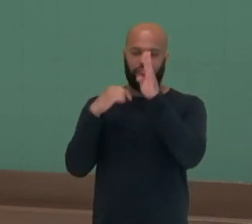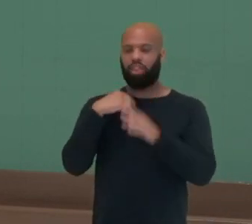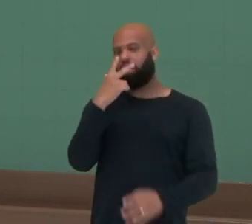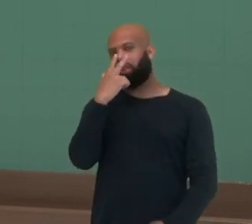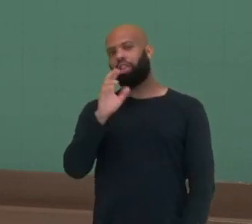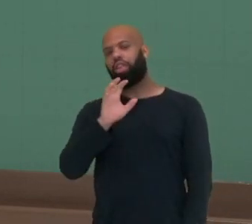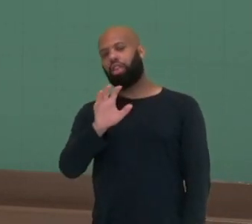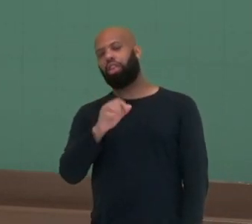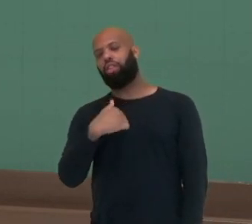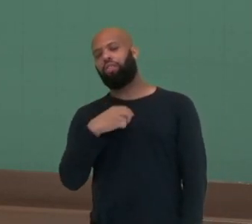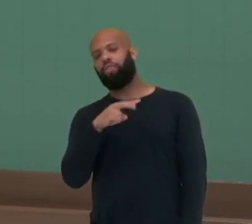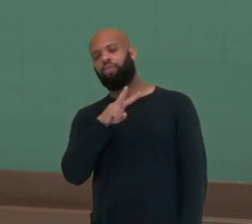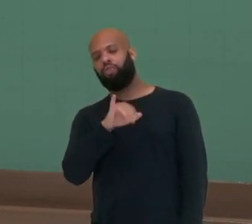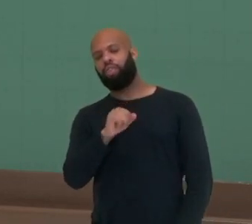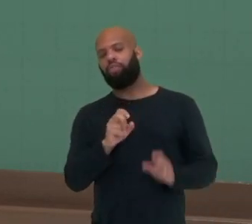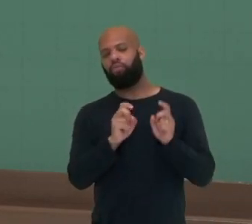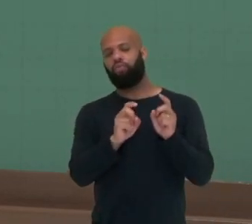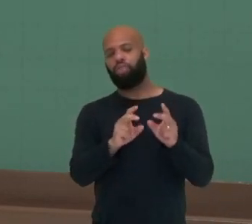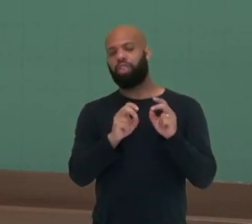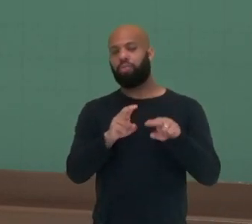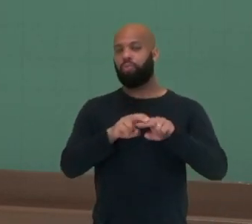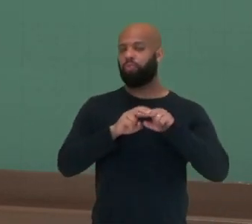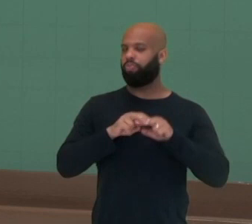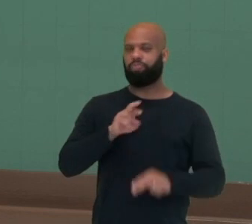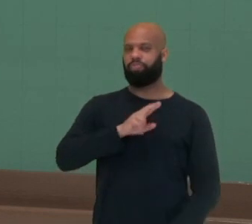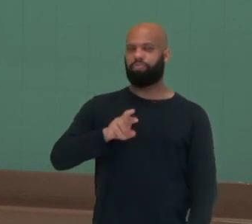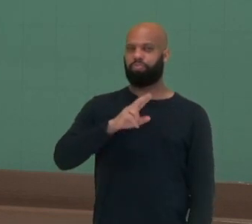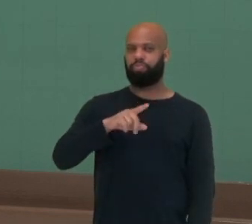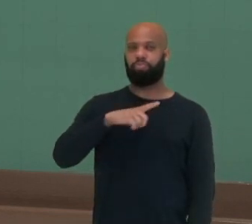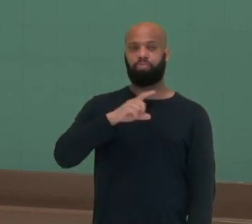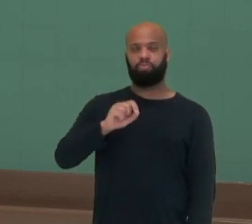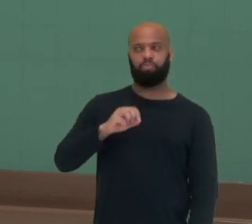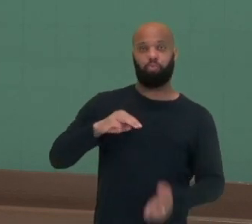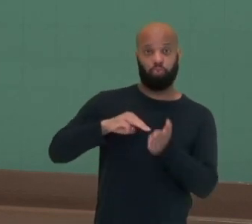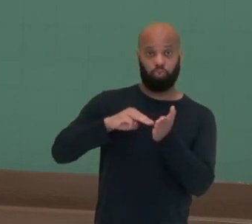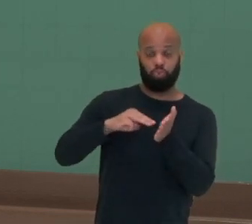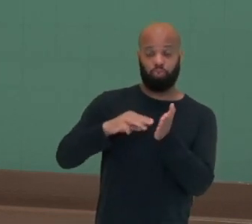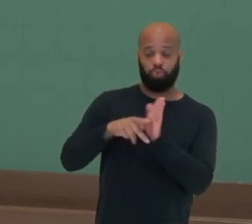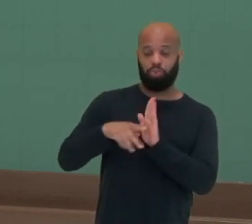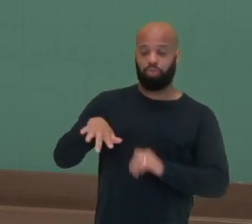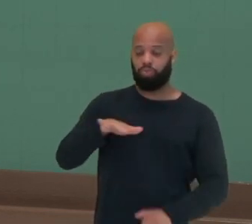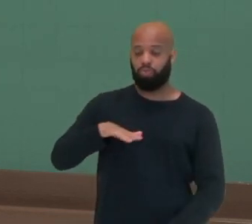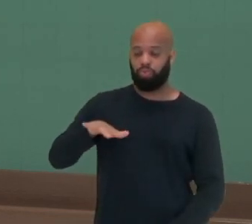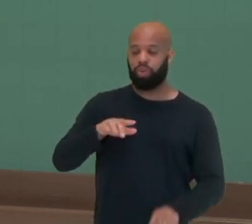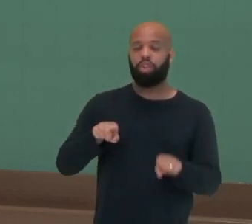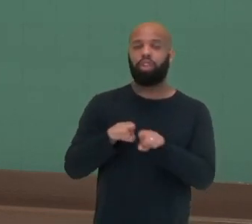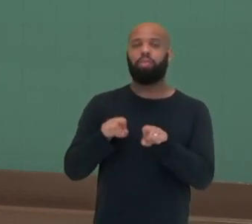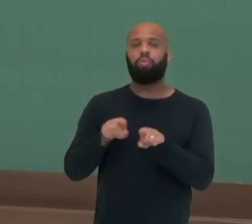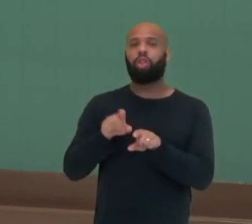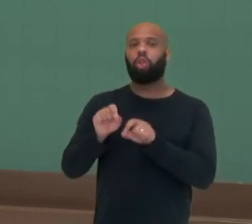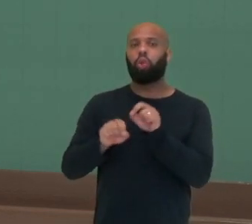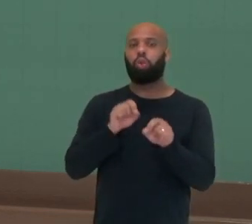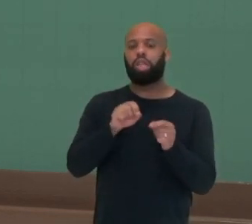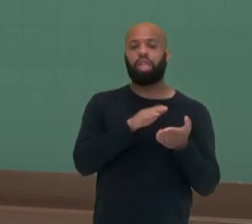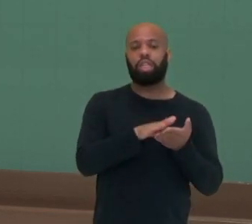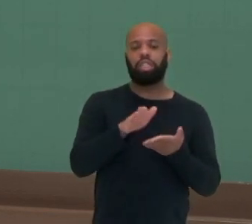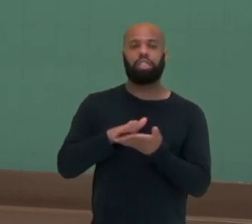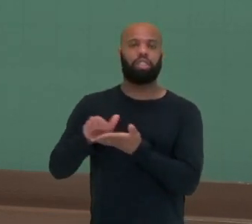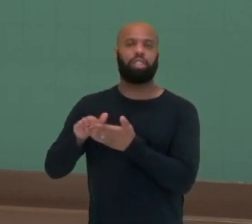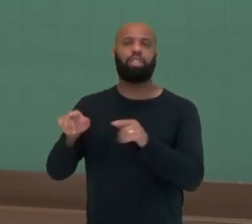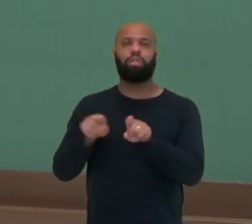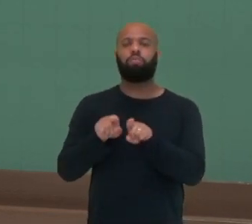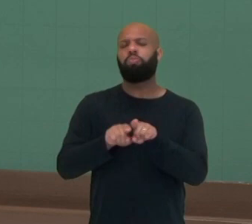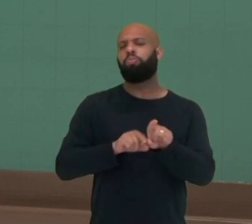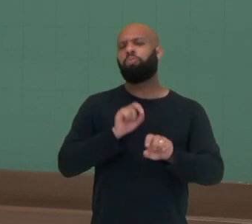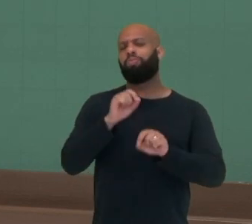vale tantos reais. Não, você tem uma razão de mercado e tem uma razão também do custo que levou e qual que você